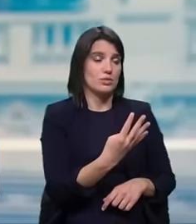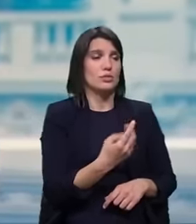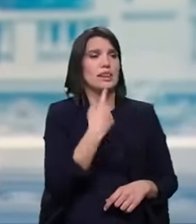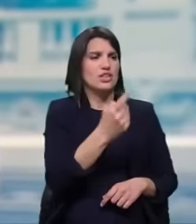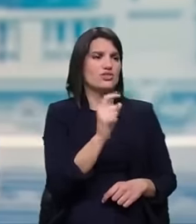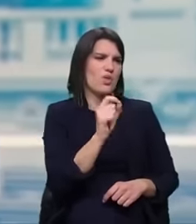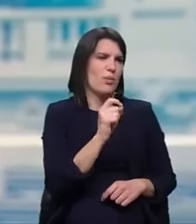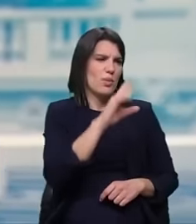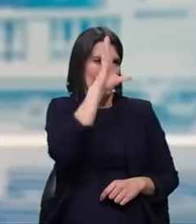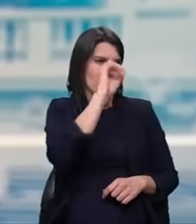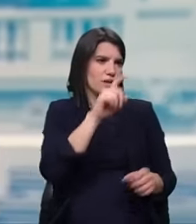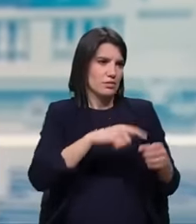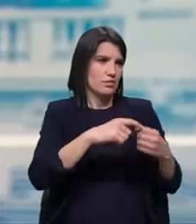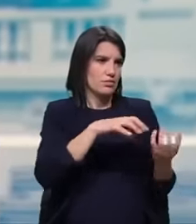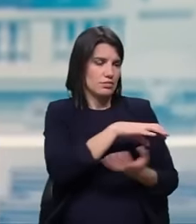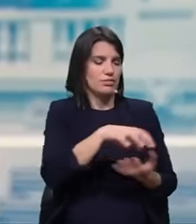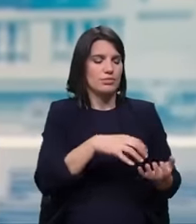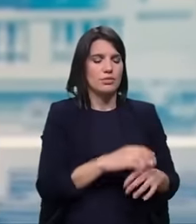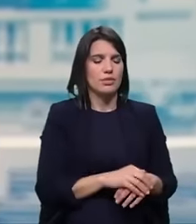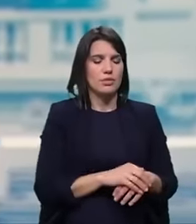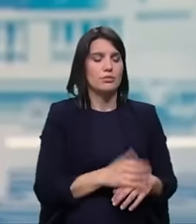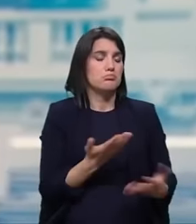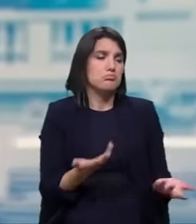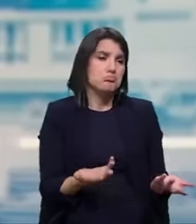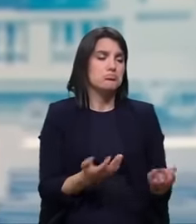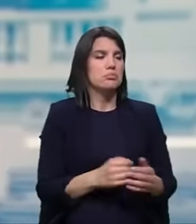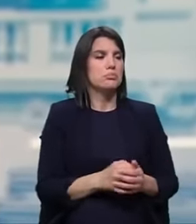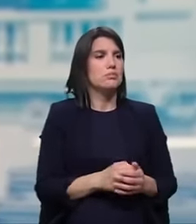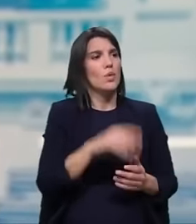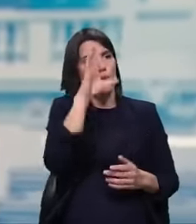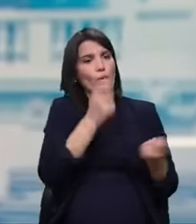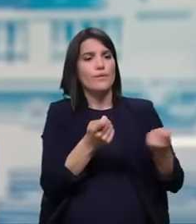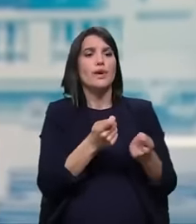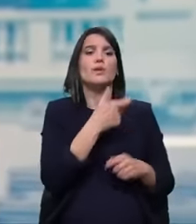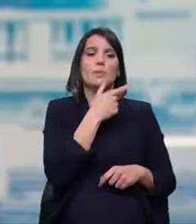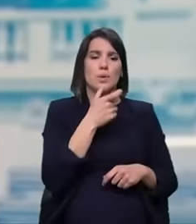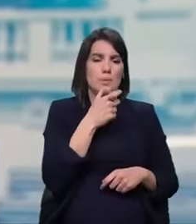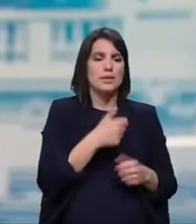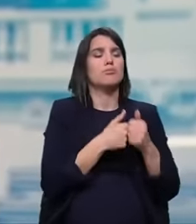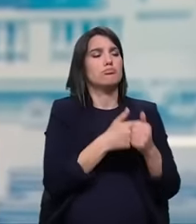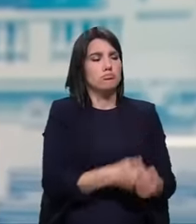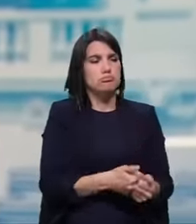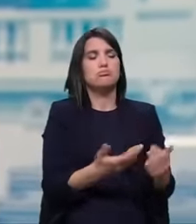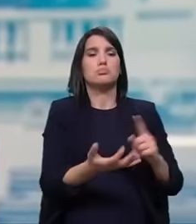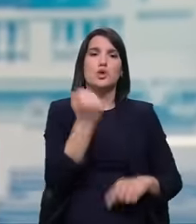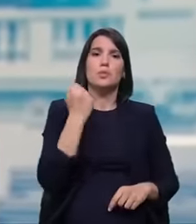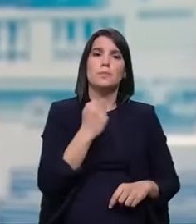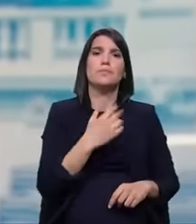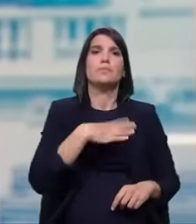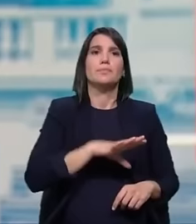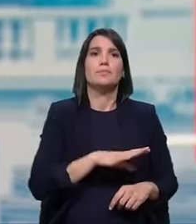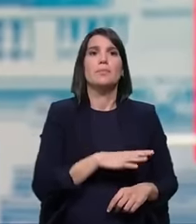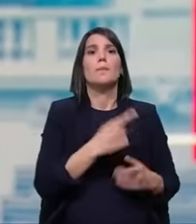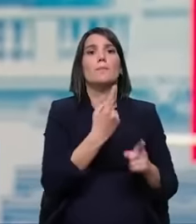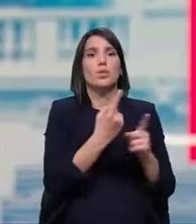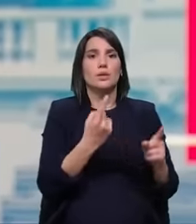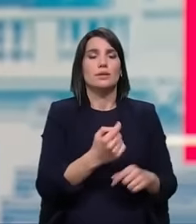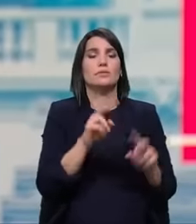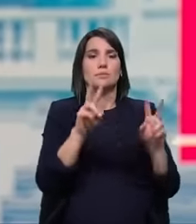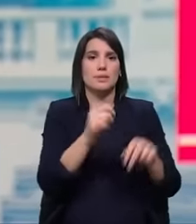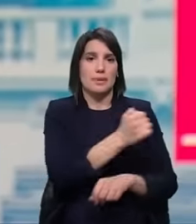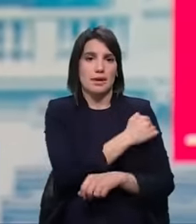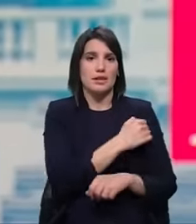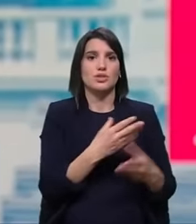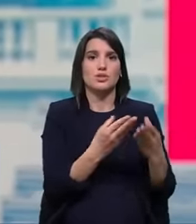geringonça. Foi uma governação que cumpriu aquilo que prometeu. E queremos determinar a governação porque queremos resolver o problema da habitação, porque